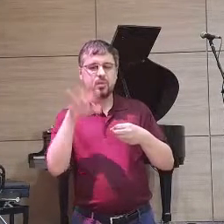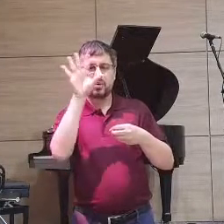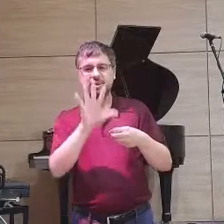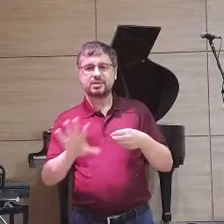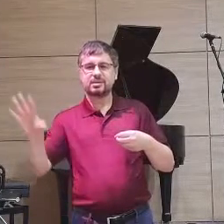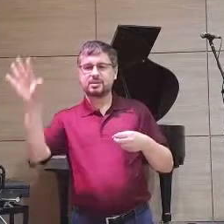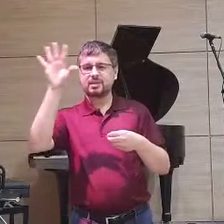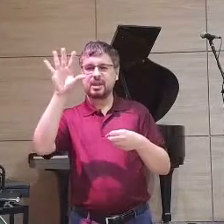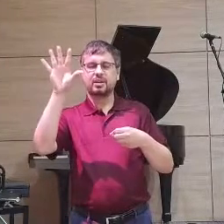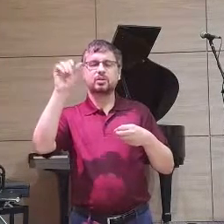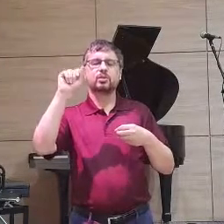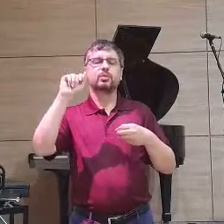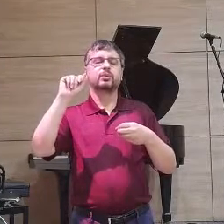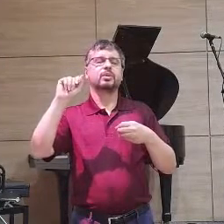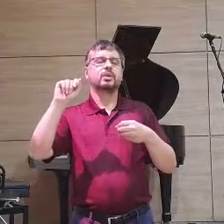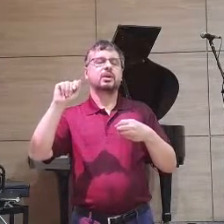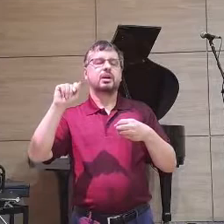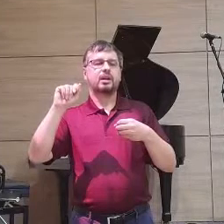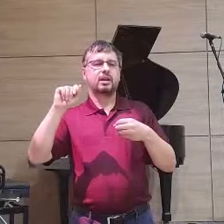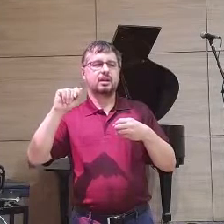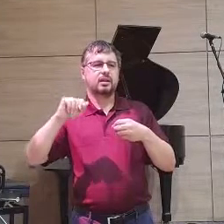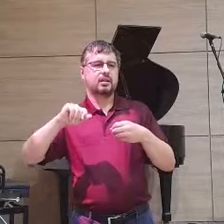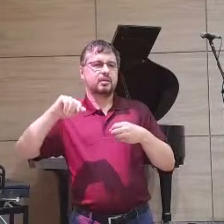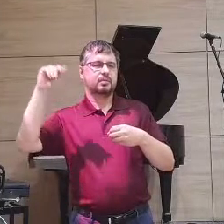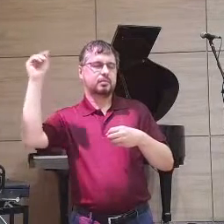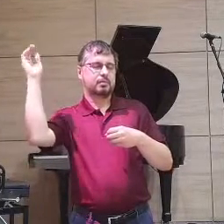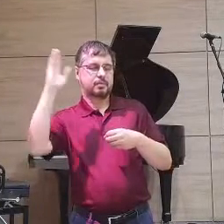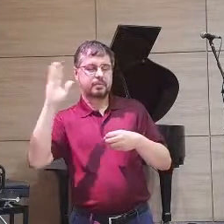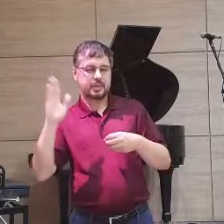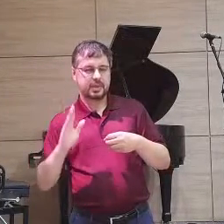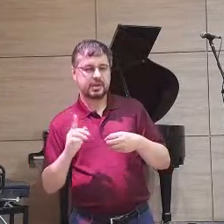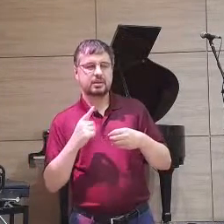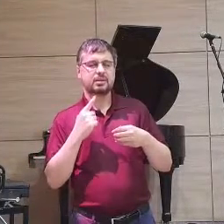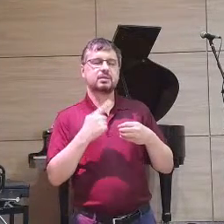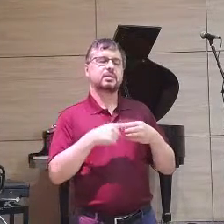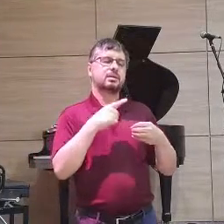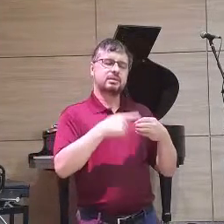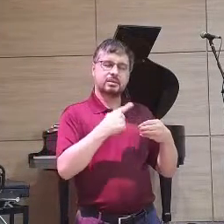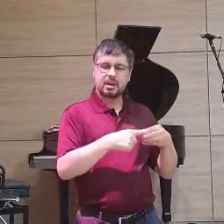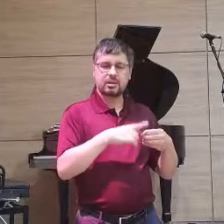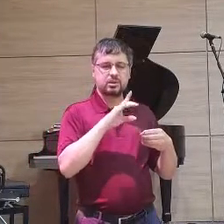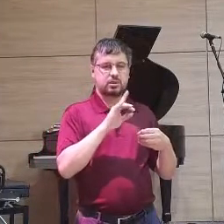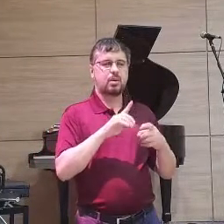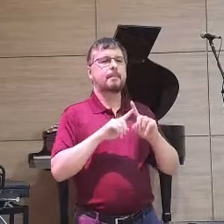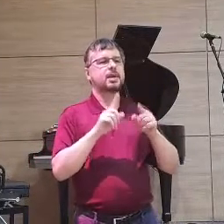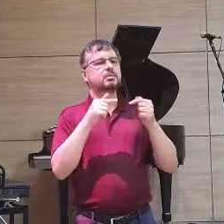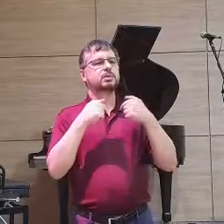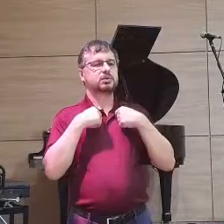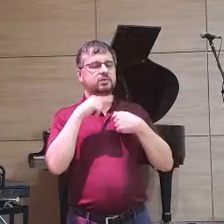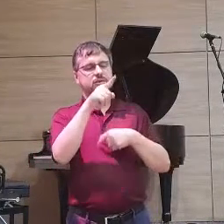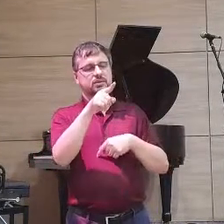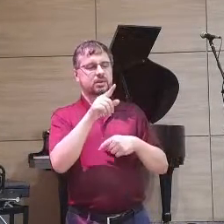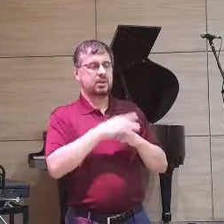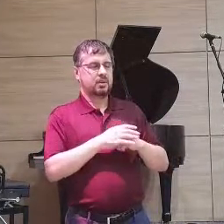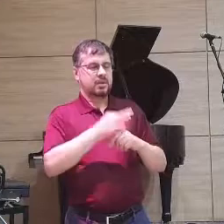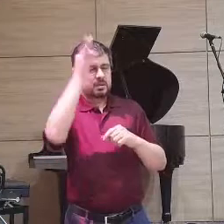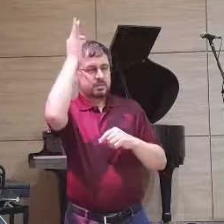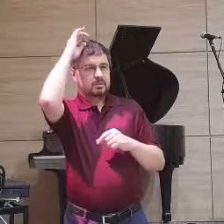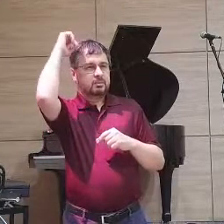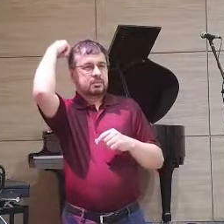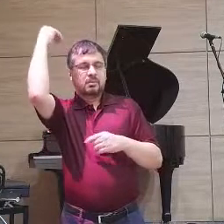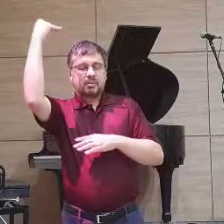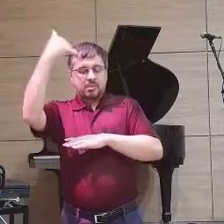estão tanto em Jerusalém Jerusalém poderia ser apenas a cidade specifically mas para mim para você todo esse espírito